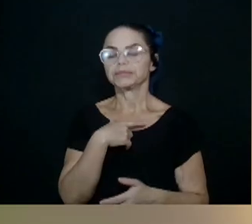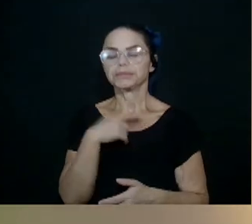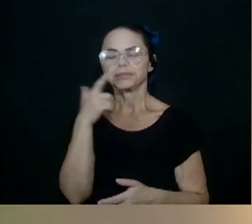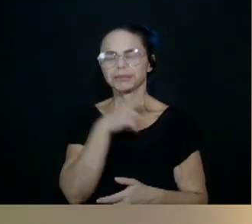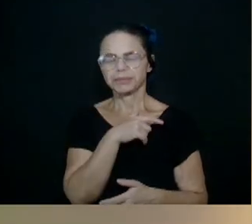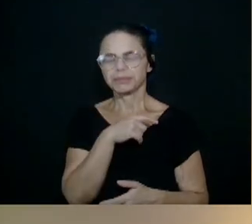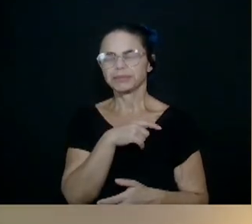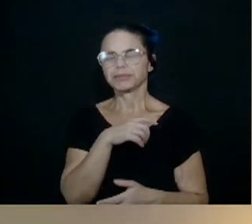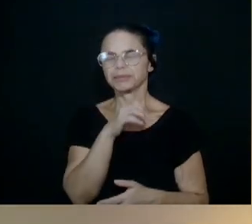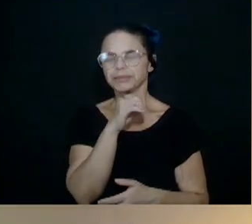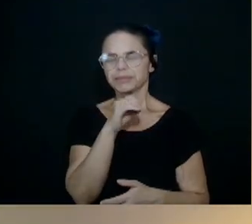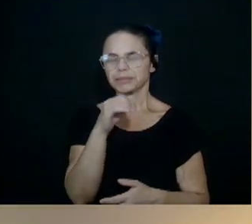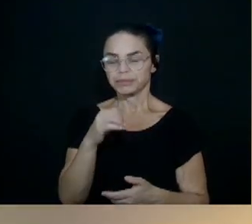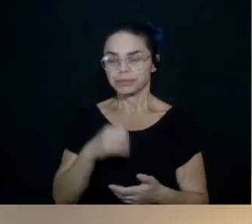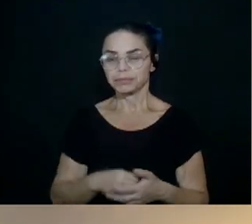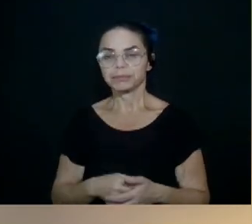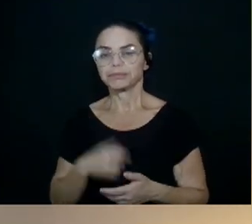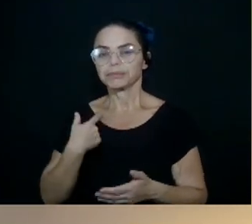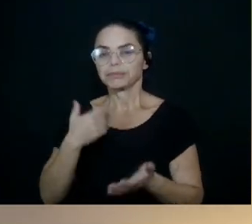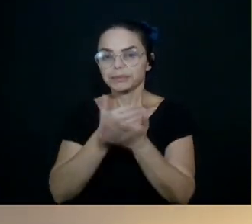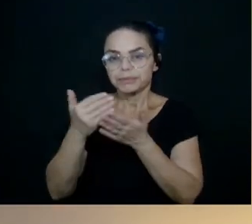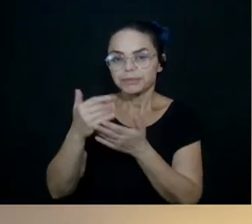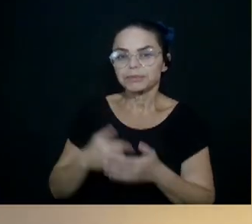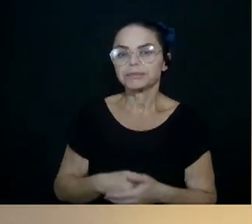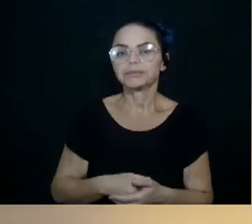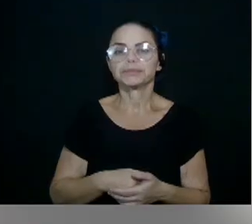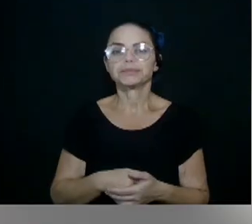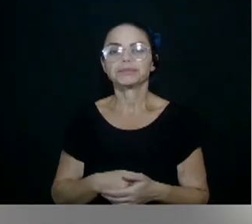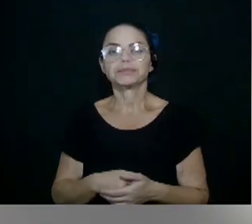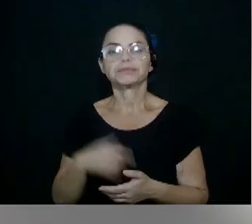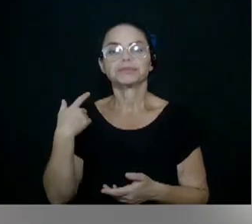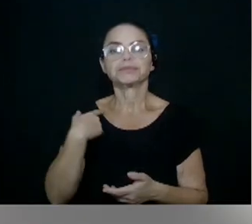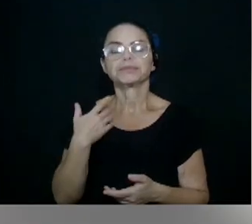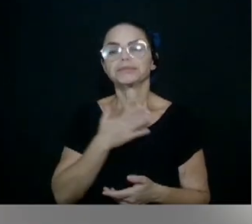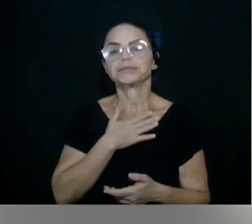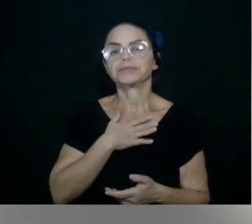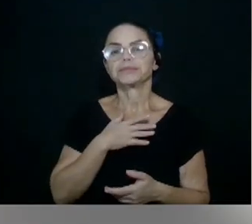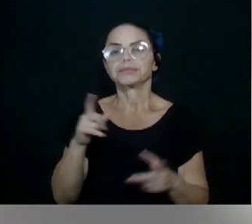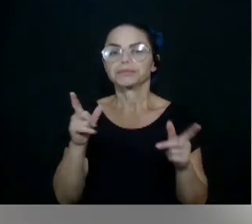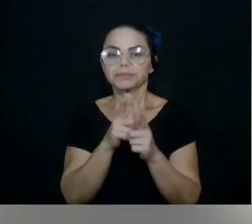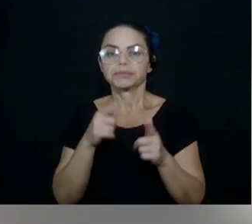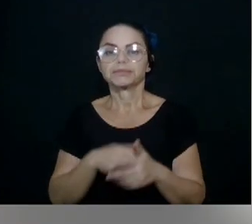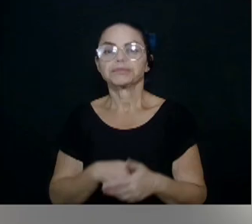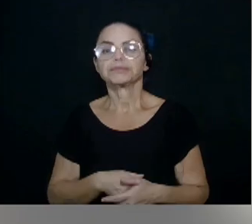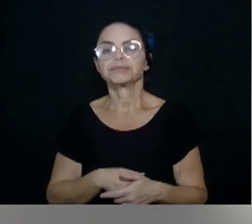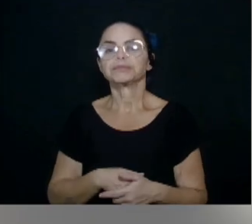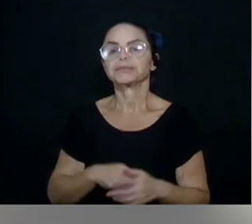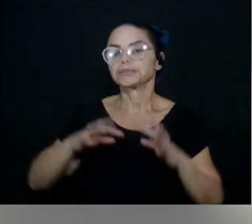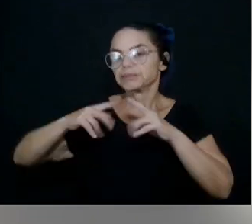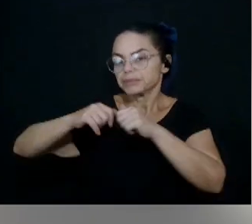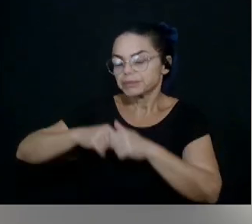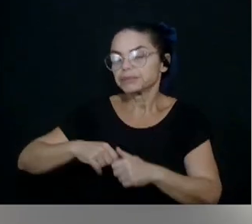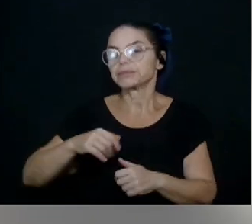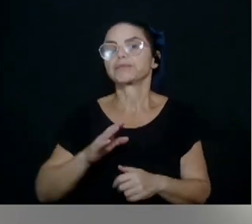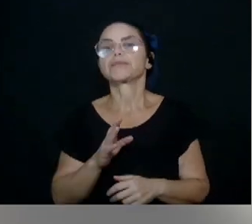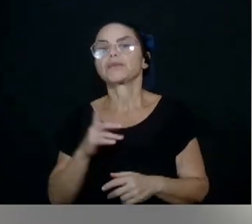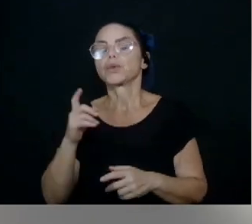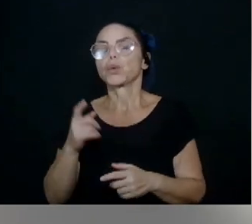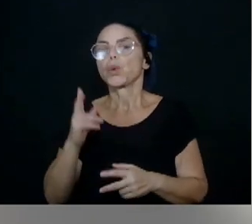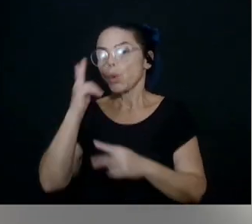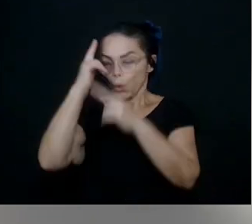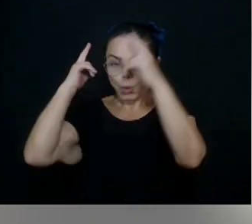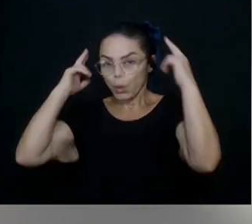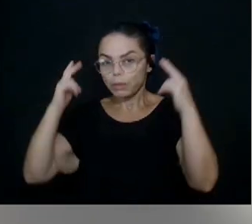né? No começo, como eu era bem menor em relação aos outros barbeiros da região, eu tive que